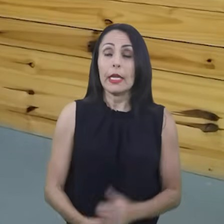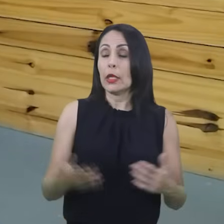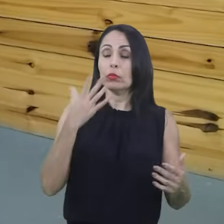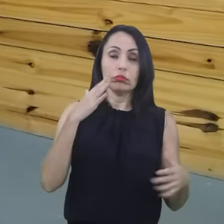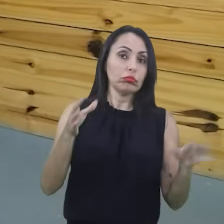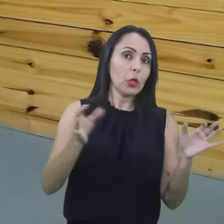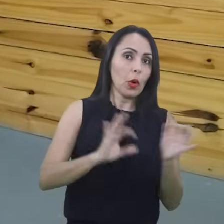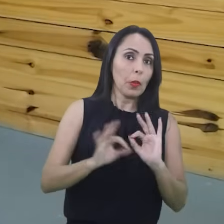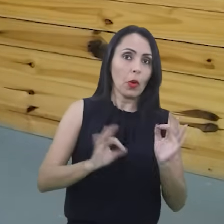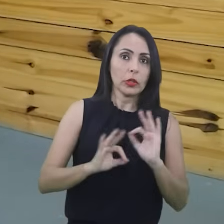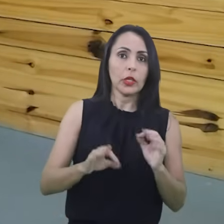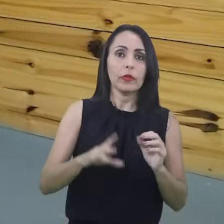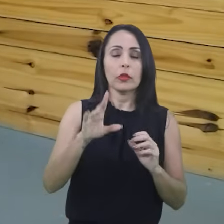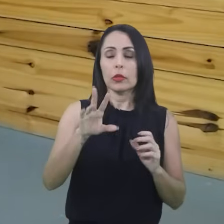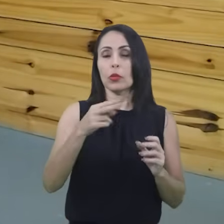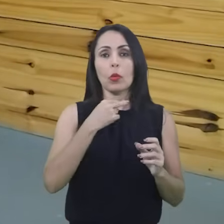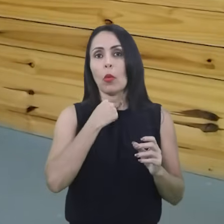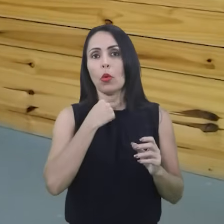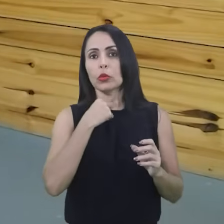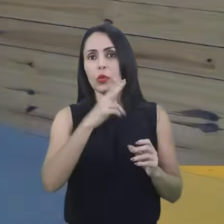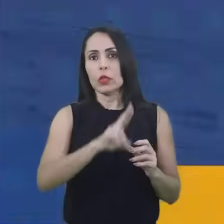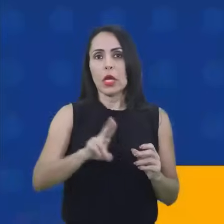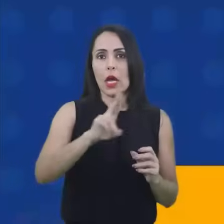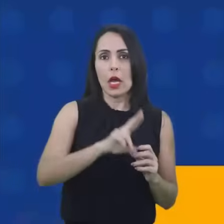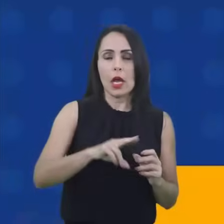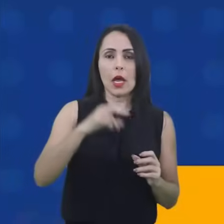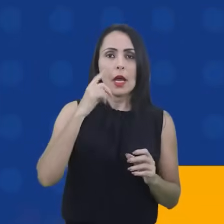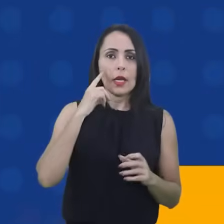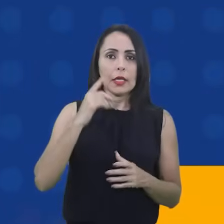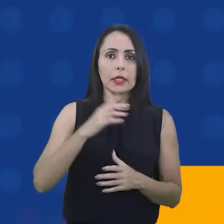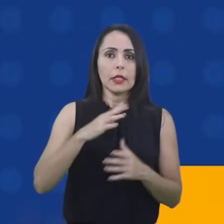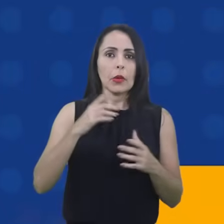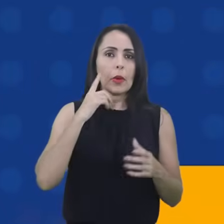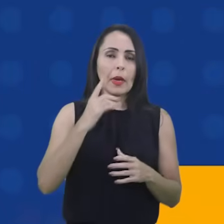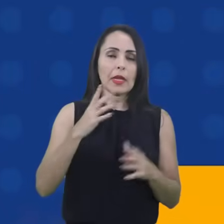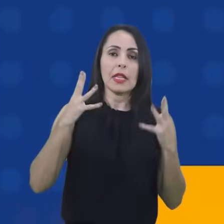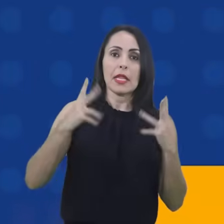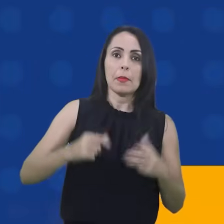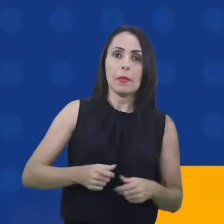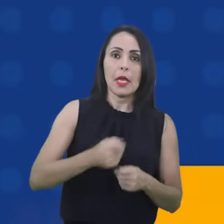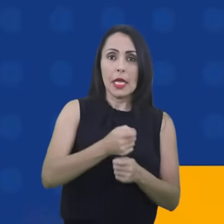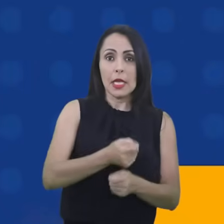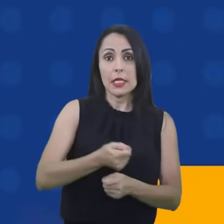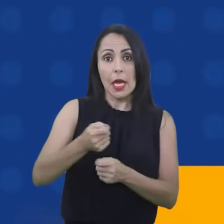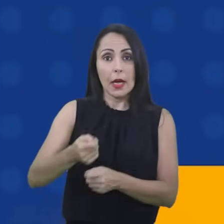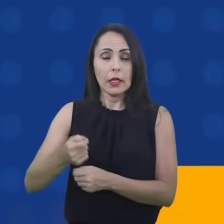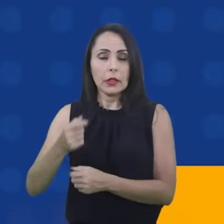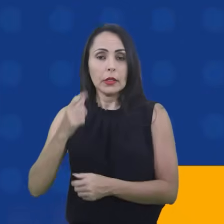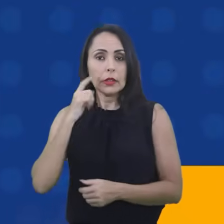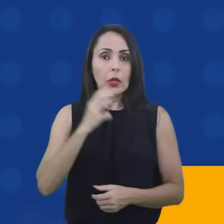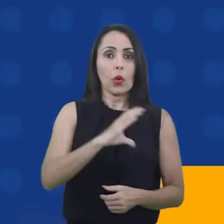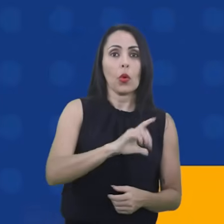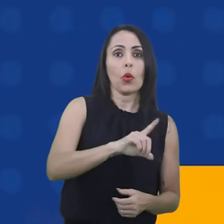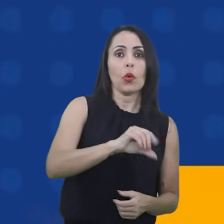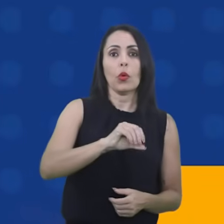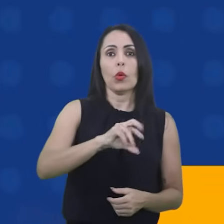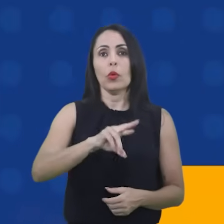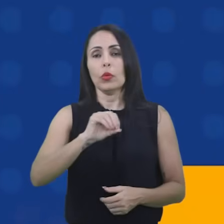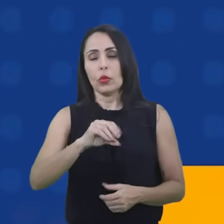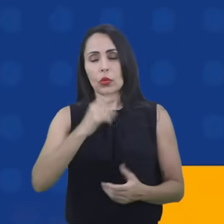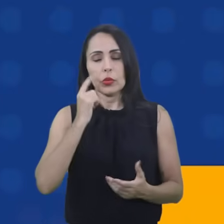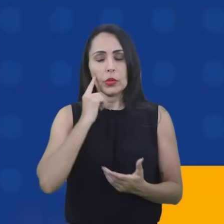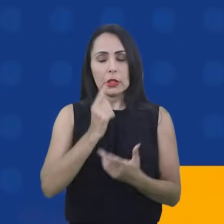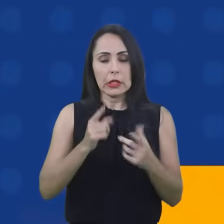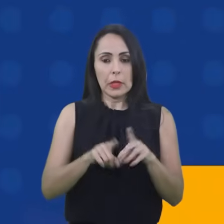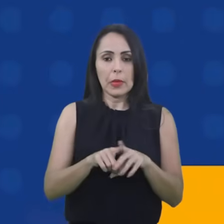alguma, você pode usar água sanitária, né? Porque a água sanitária, ela contém o hipoclorito de sódio, né? E esse hipoclorito,